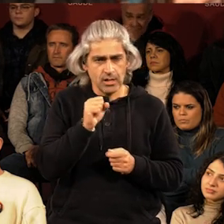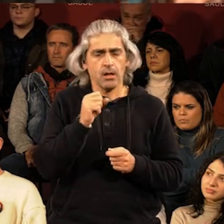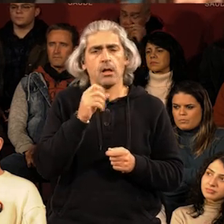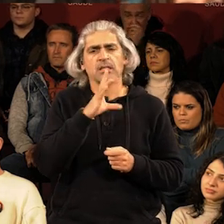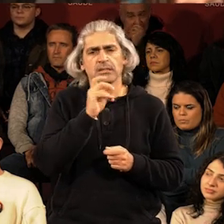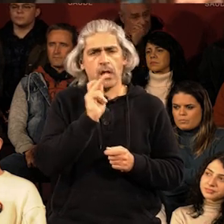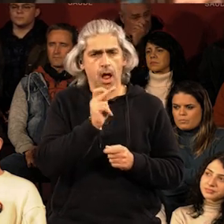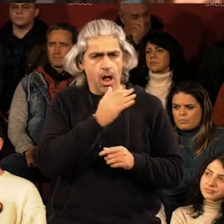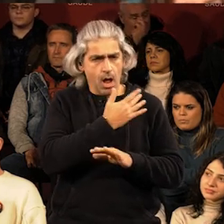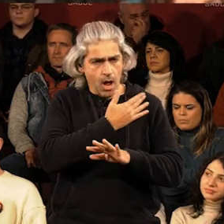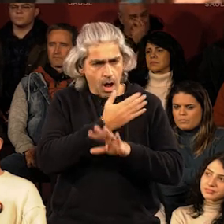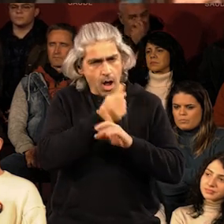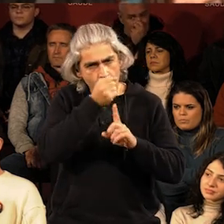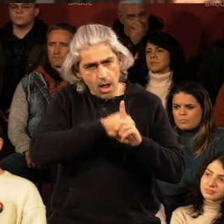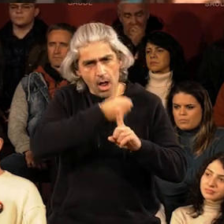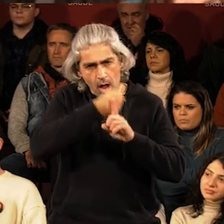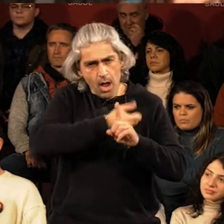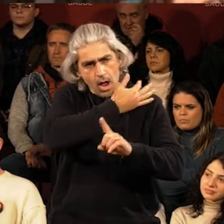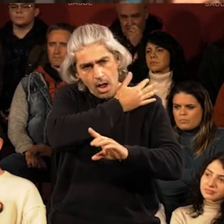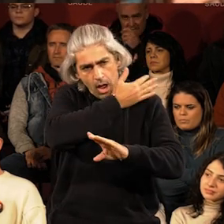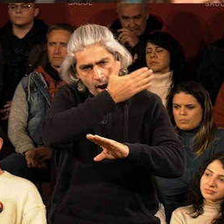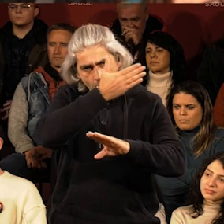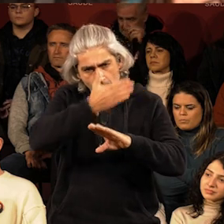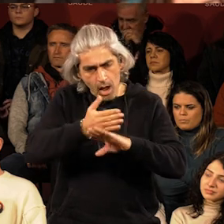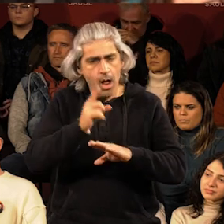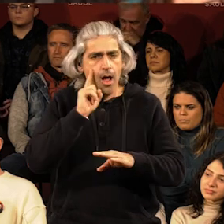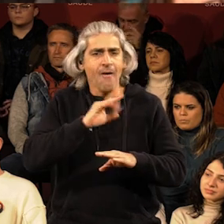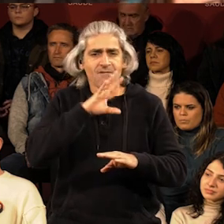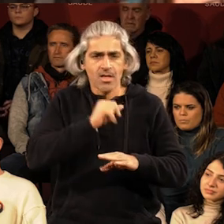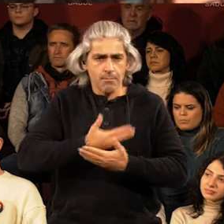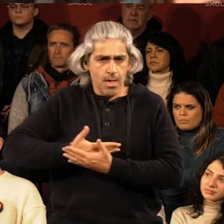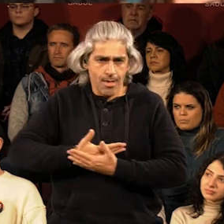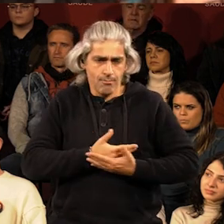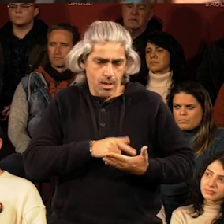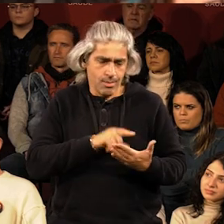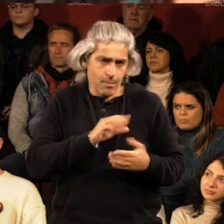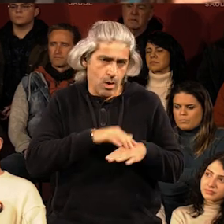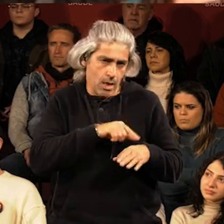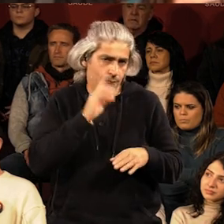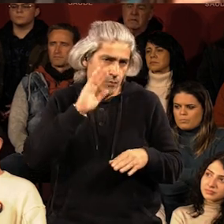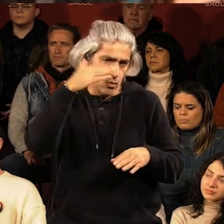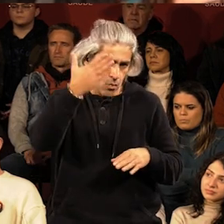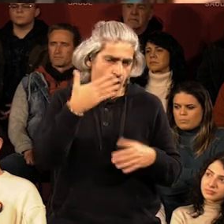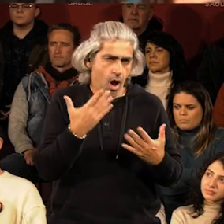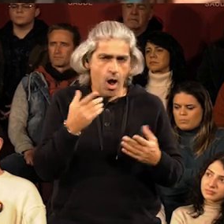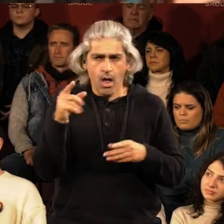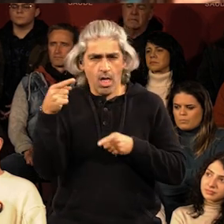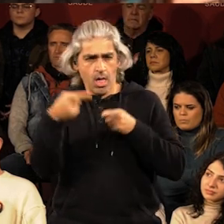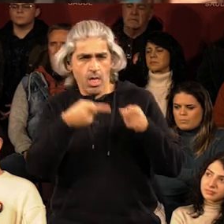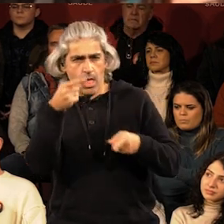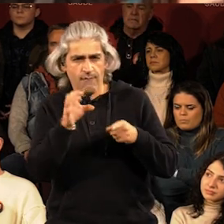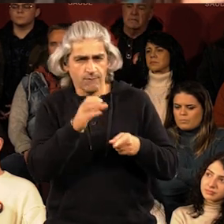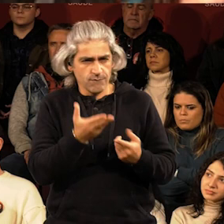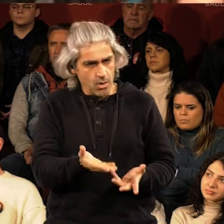16 anos há 16 anos com as filhas bebés ao colo também por elas e agora são enxovalhadas desta